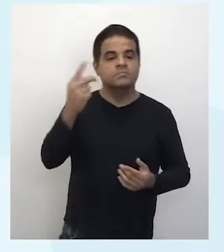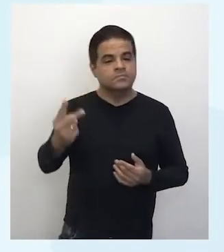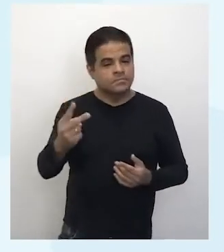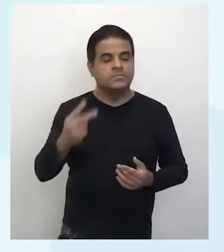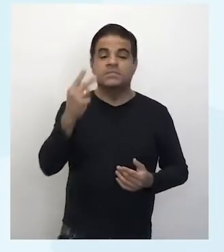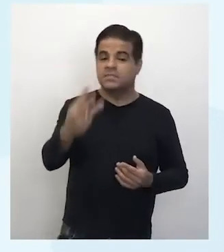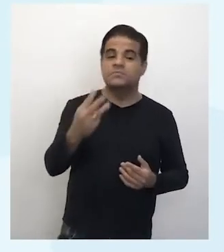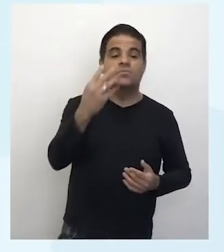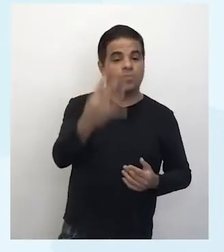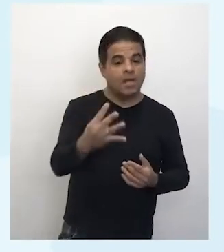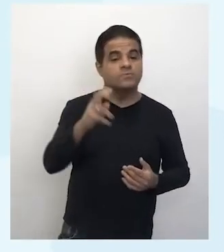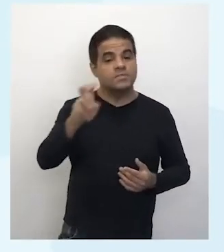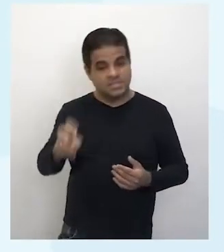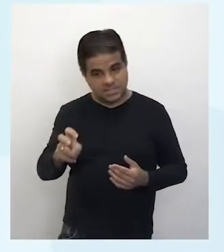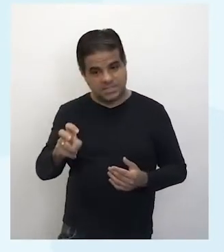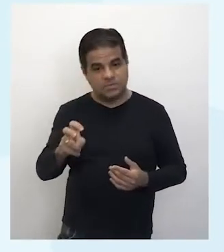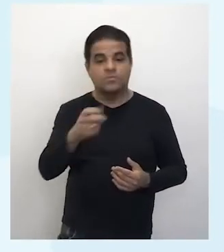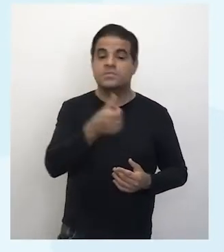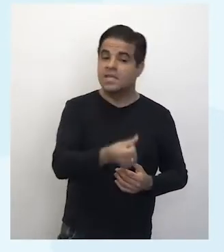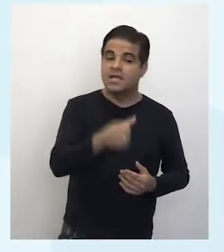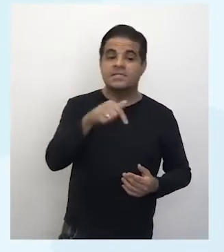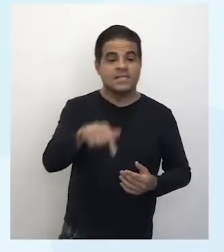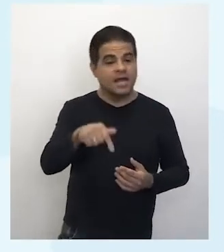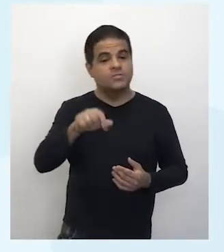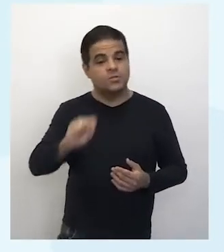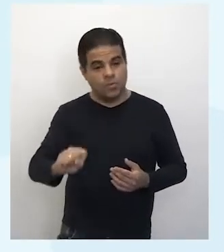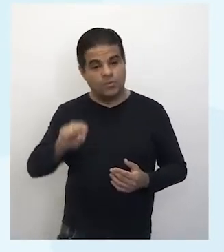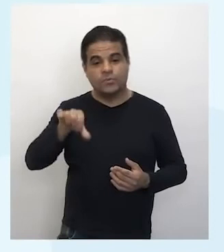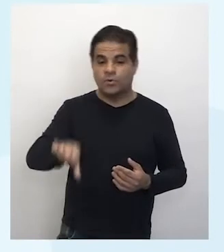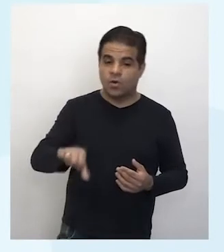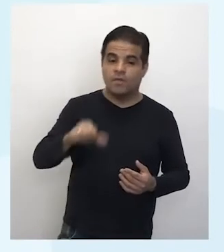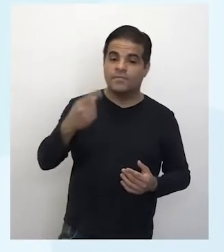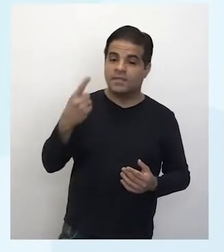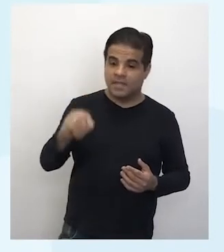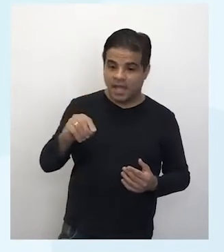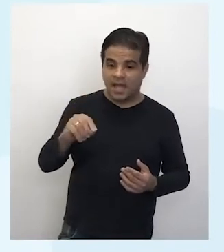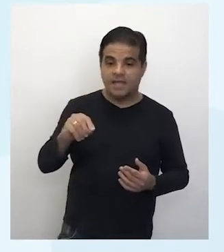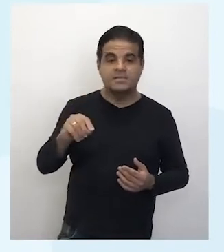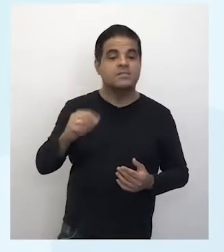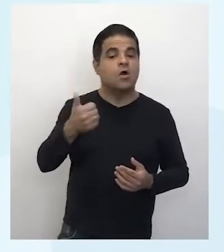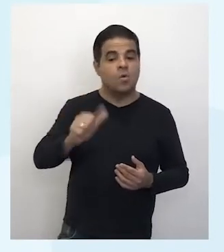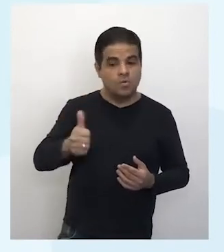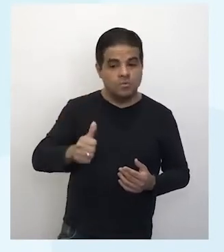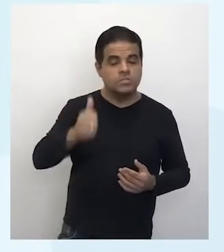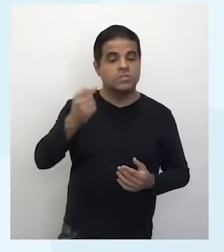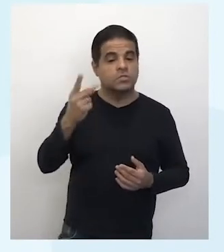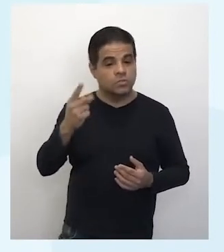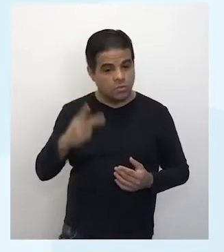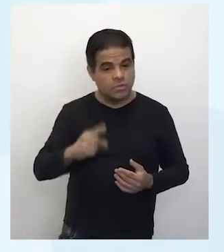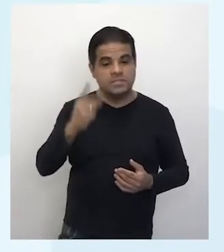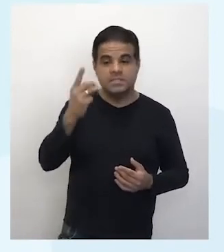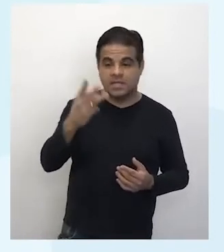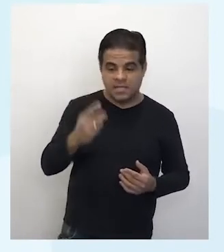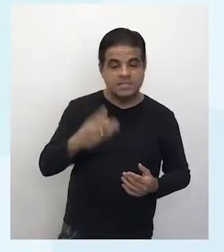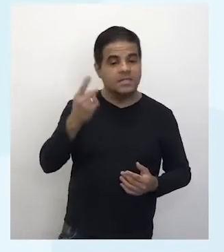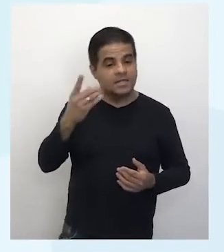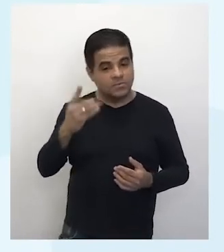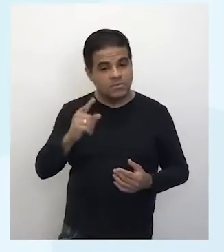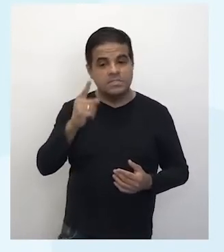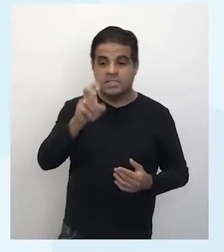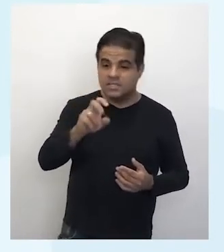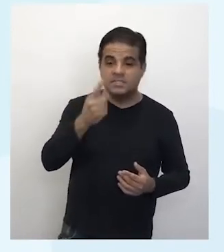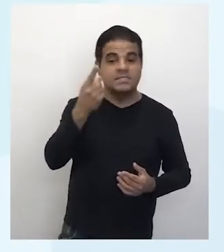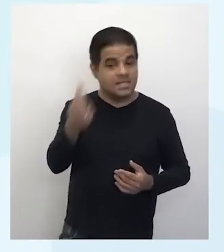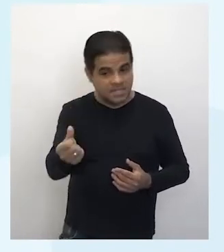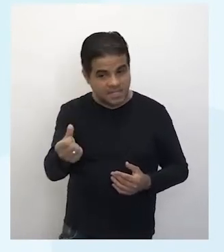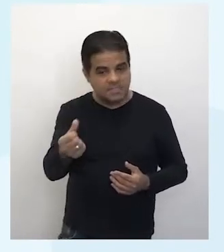dois três quatro cinco seis sete oito nove dez onze doze treze quatorze quinze